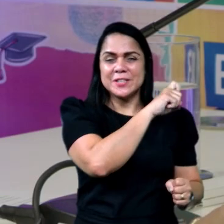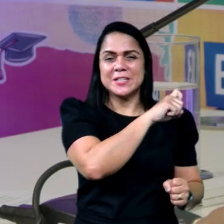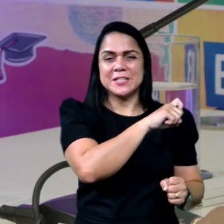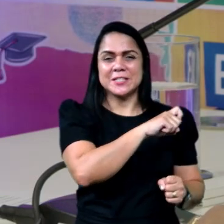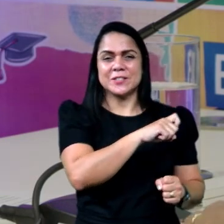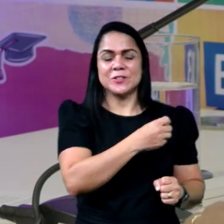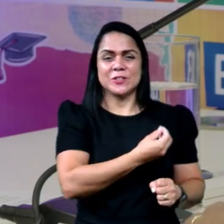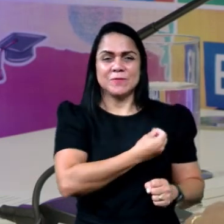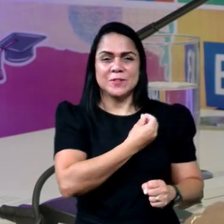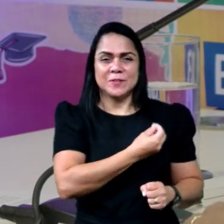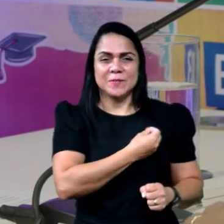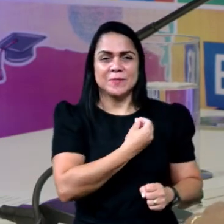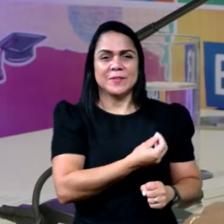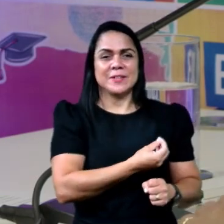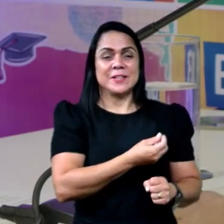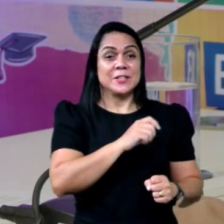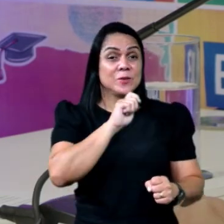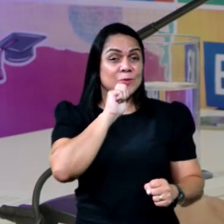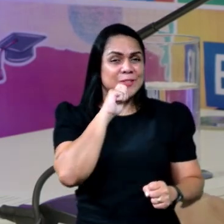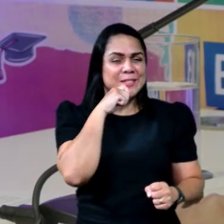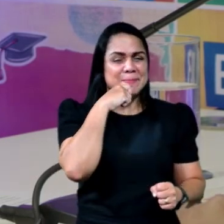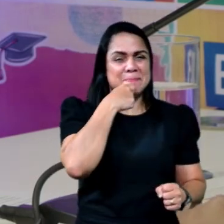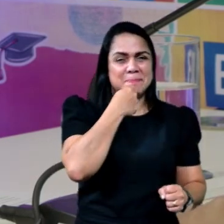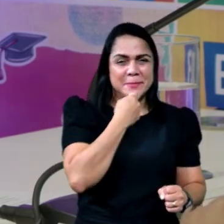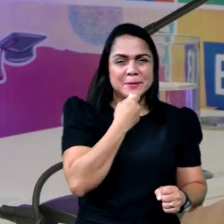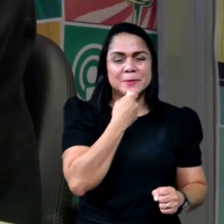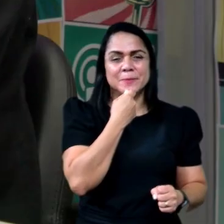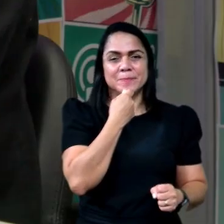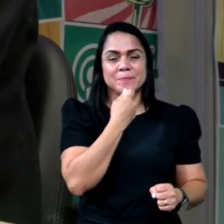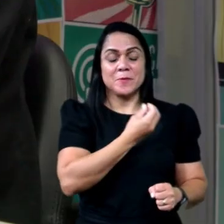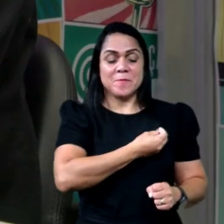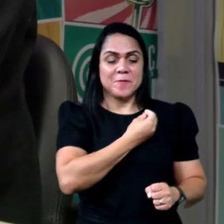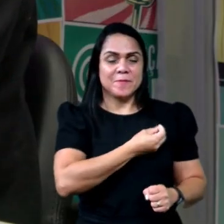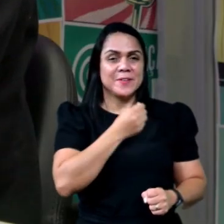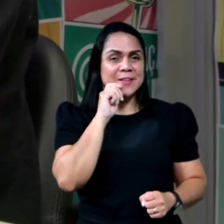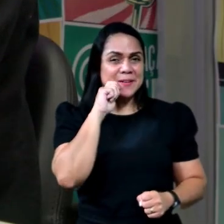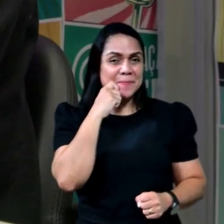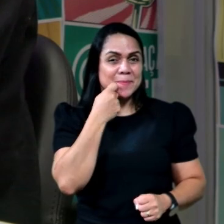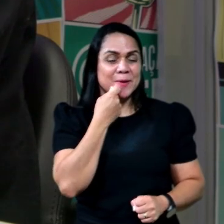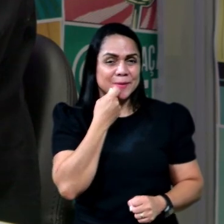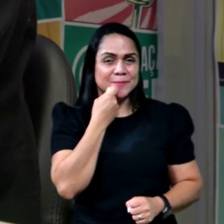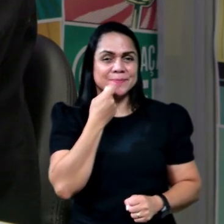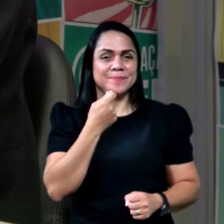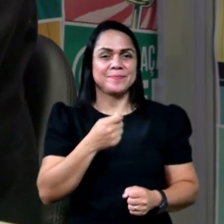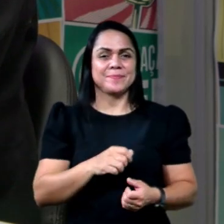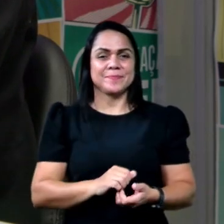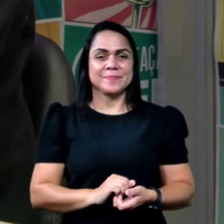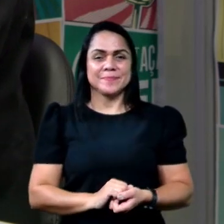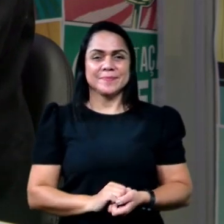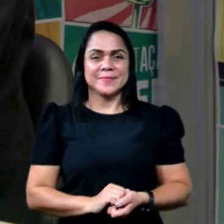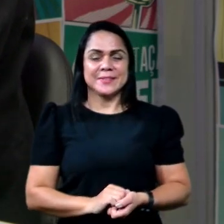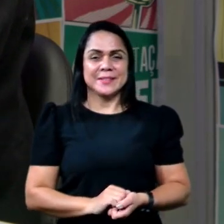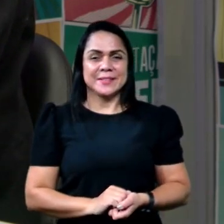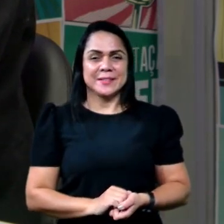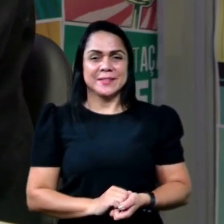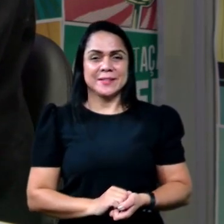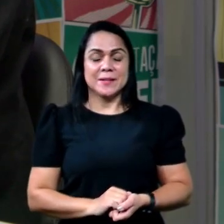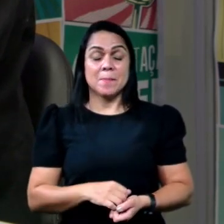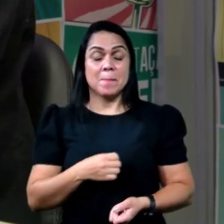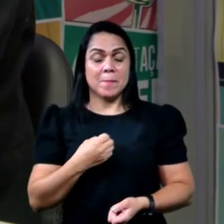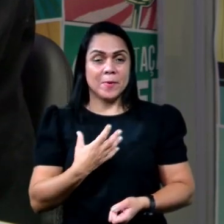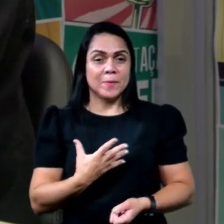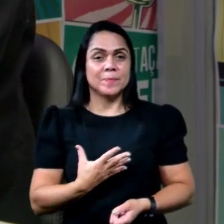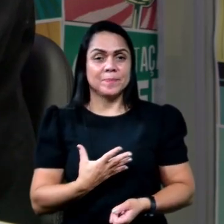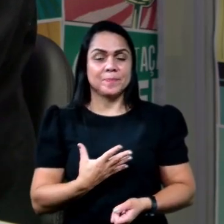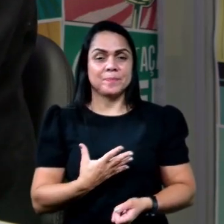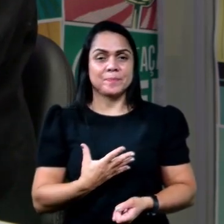foi feito de limão uma limonada. Foi feito. O limão limonada foi bom, de novo,